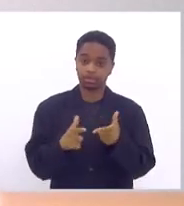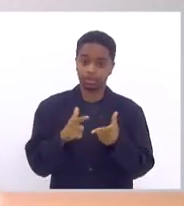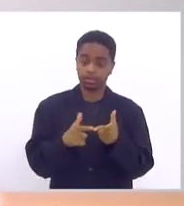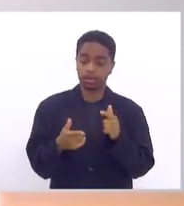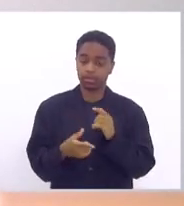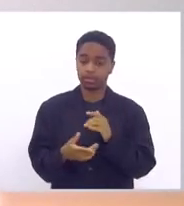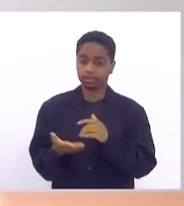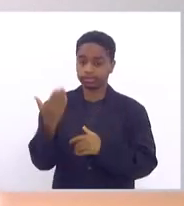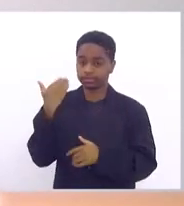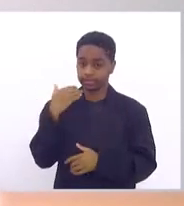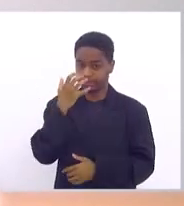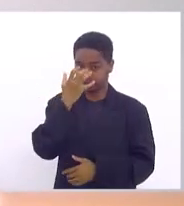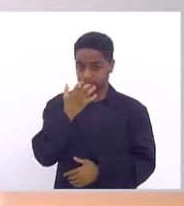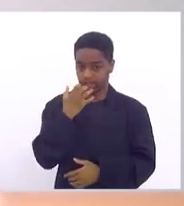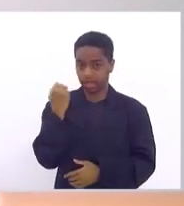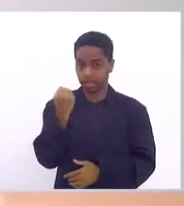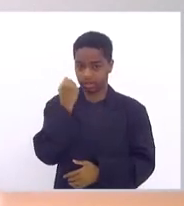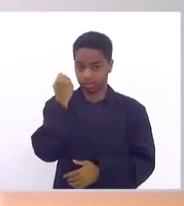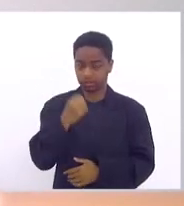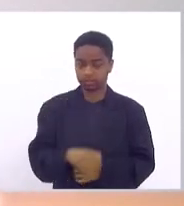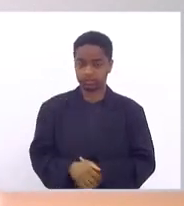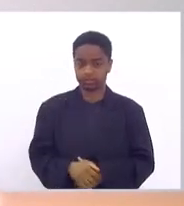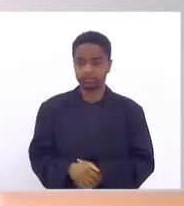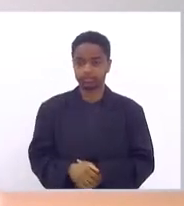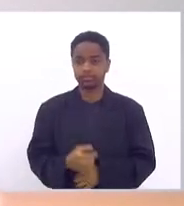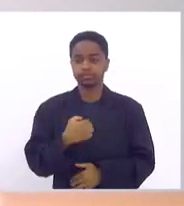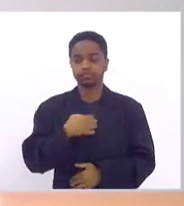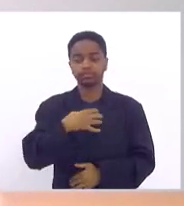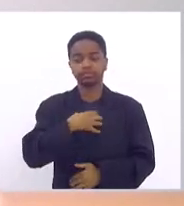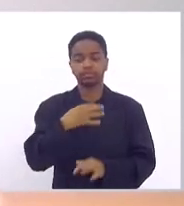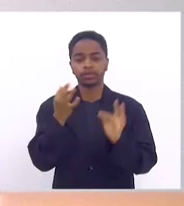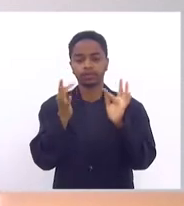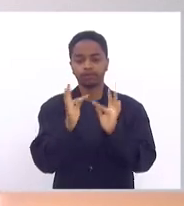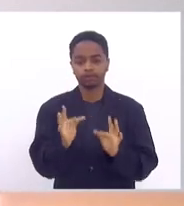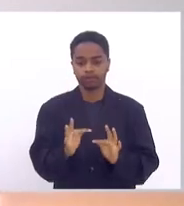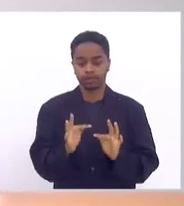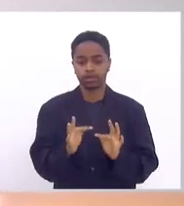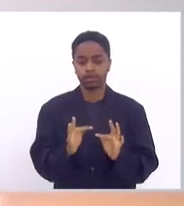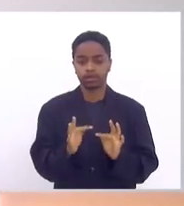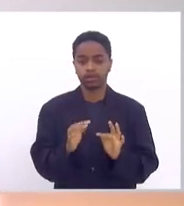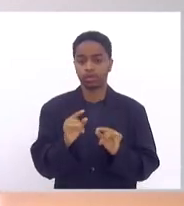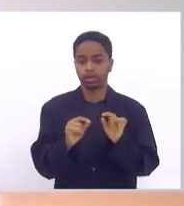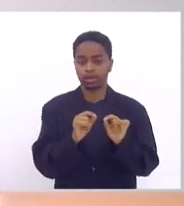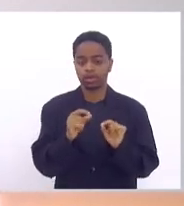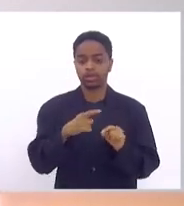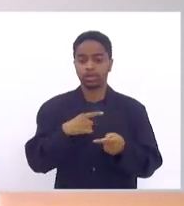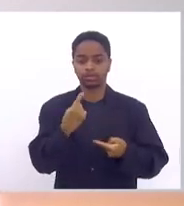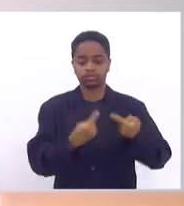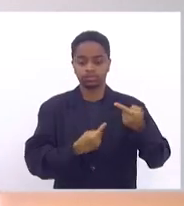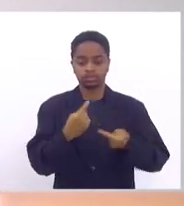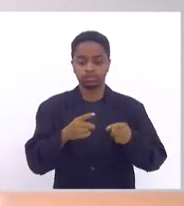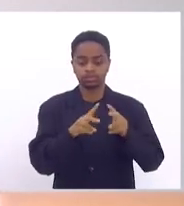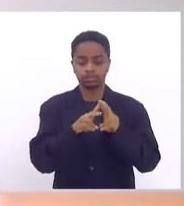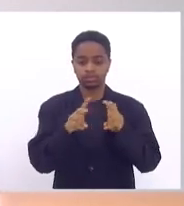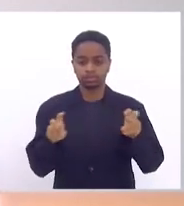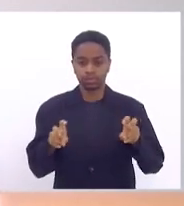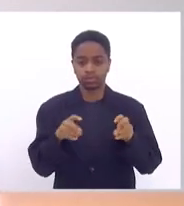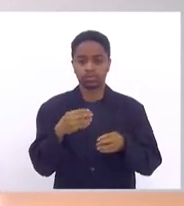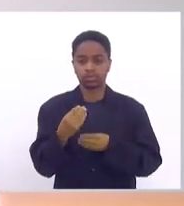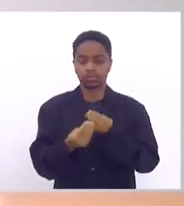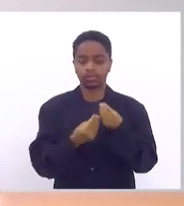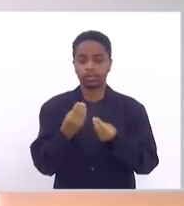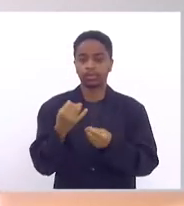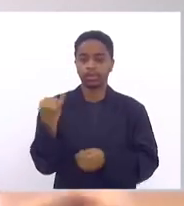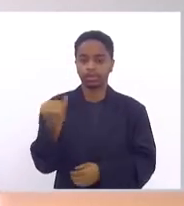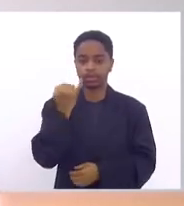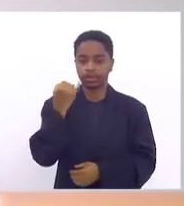sério meu caro amigo solto Fiquei muito feliz com a foi o seguinte num debate sobre a importância do do num debate